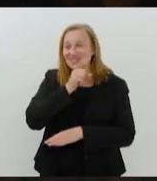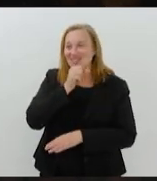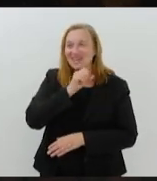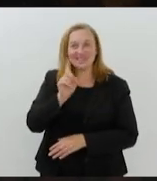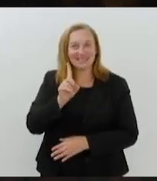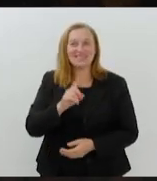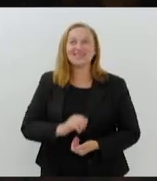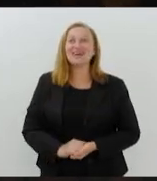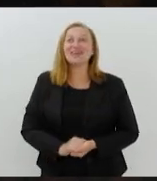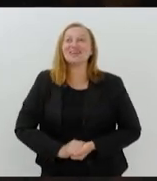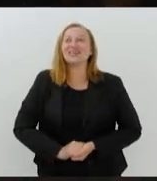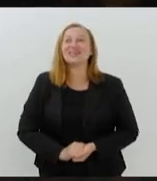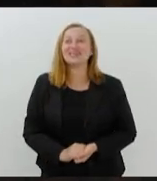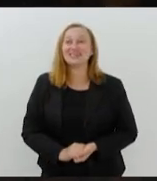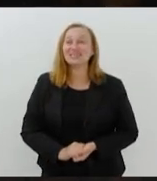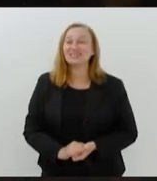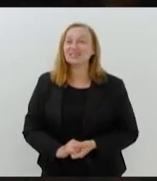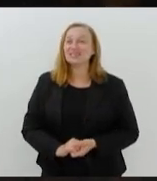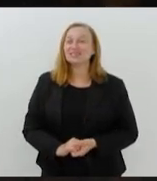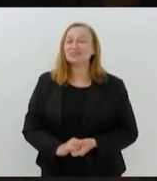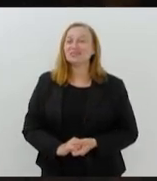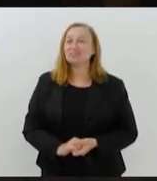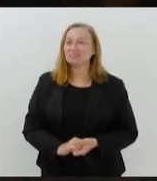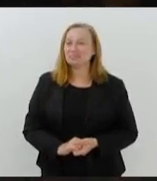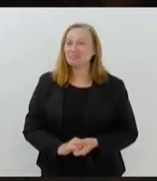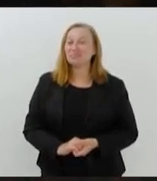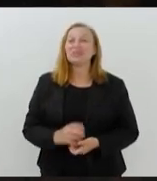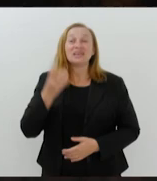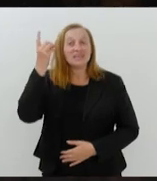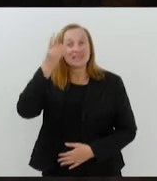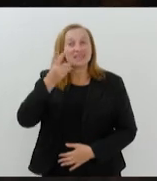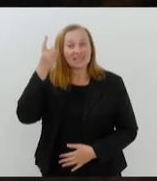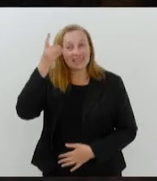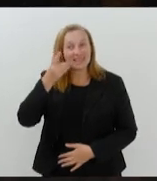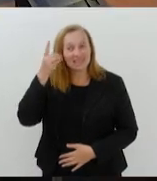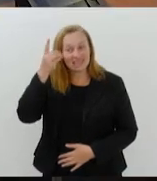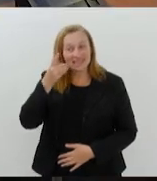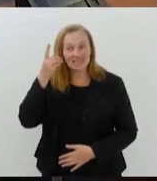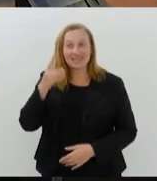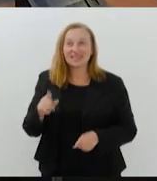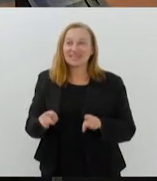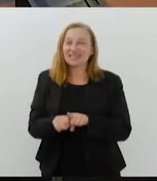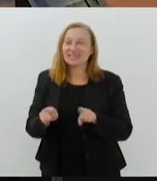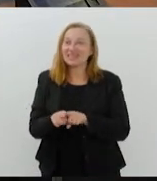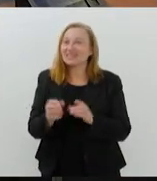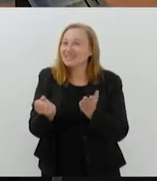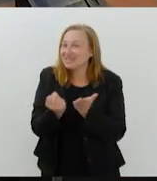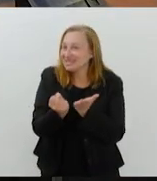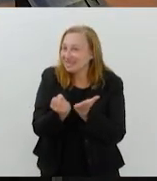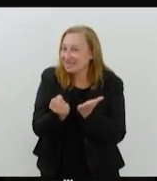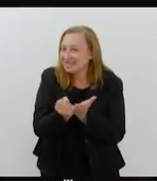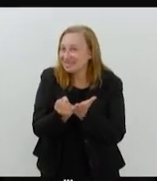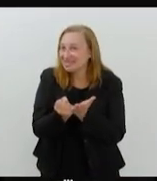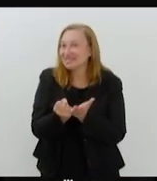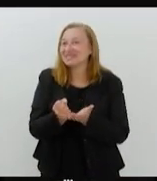categoria. É, que Deus, pode me incluir também. O deputado também, pode me Samuel